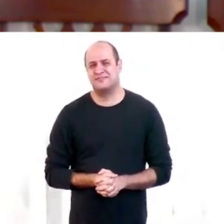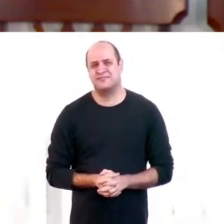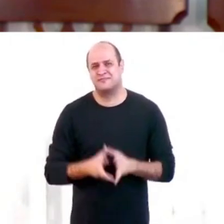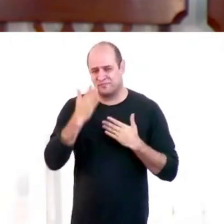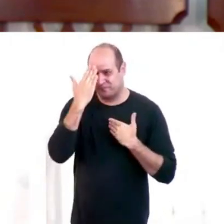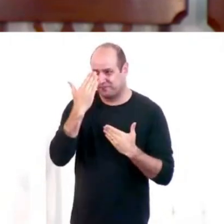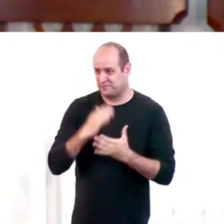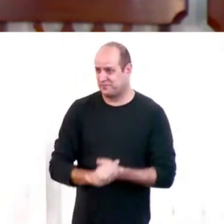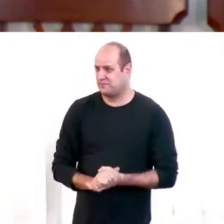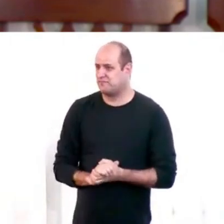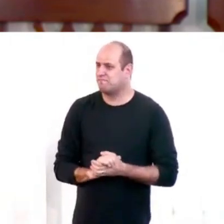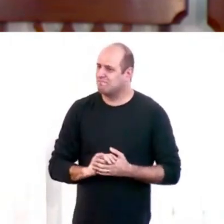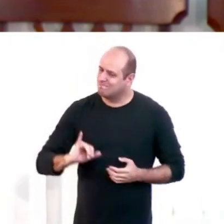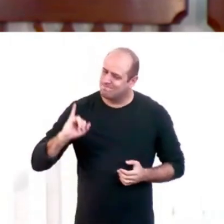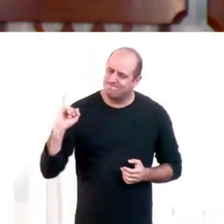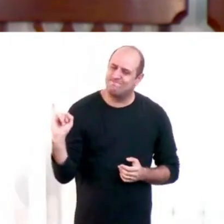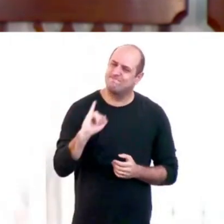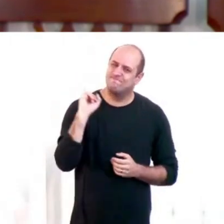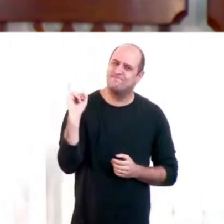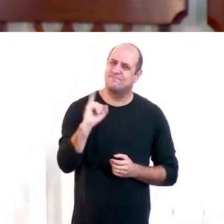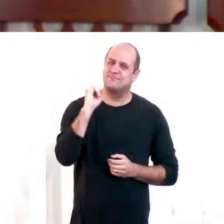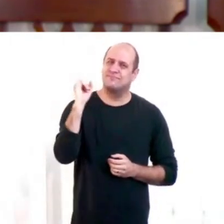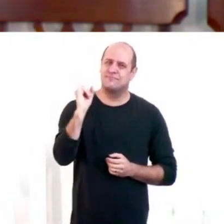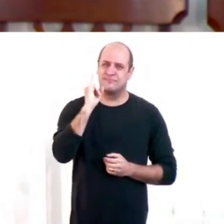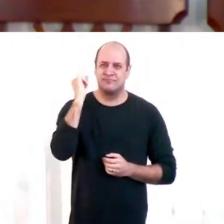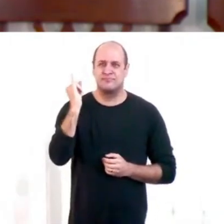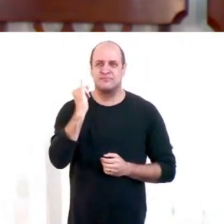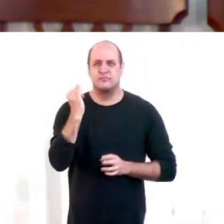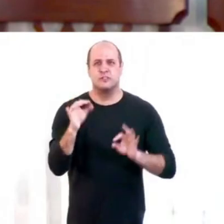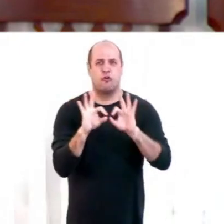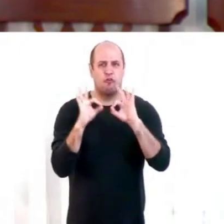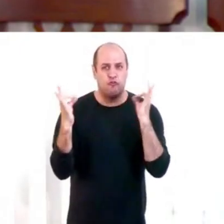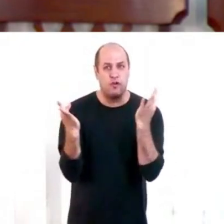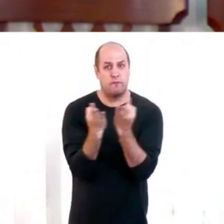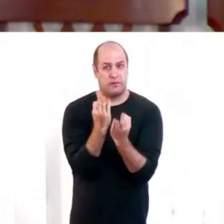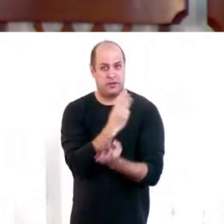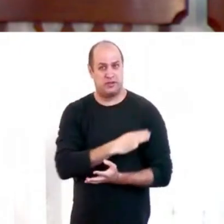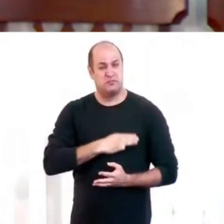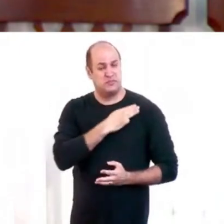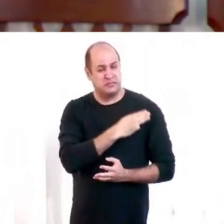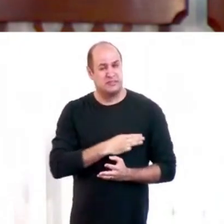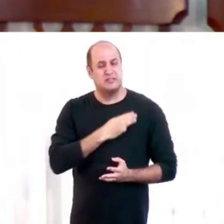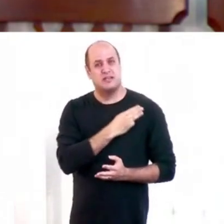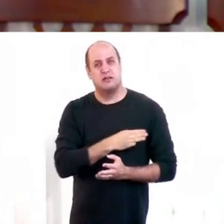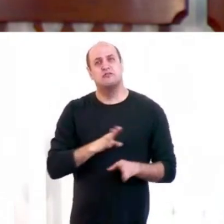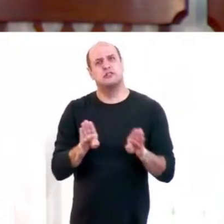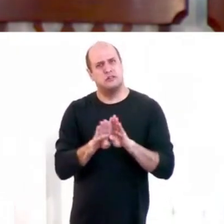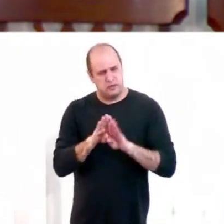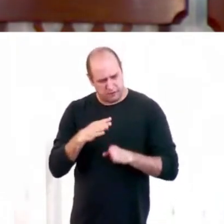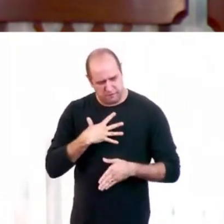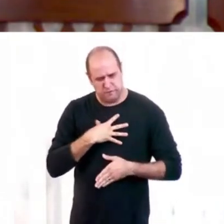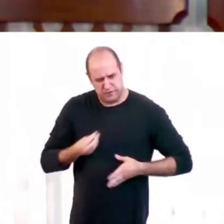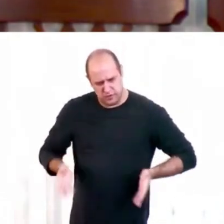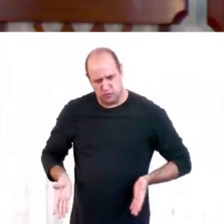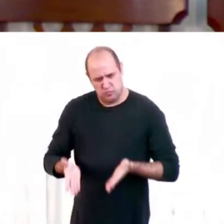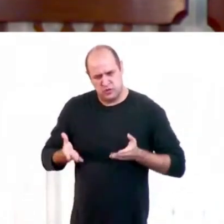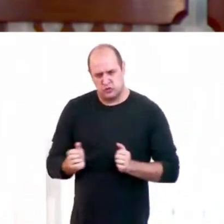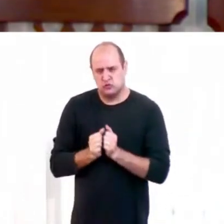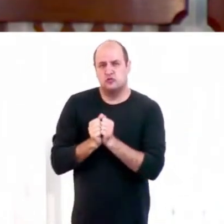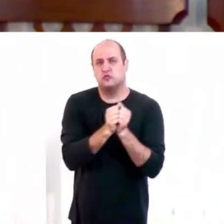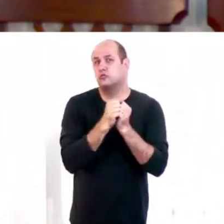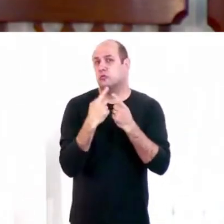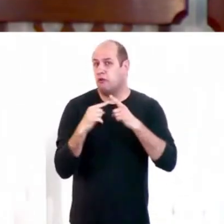É muito importante que as famílias missionárias coloquem também seus filhos. É a primeira família,